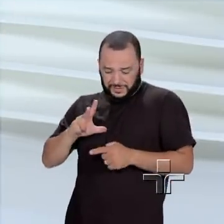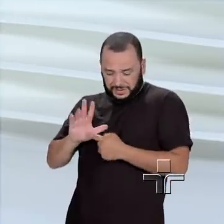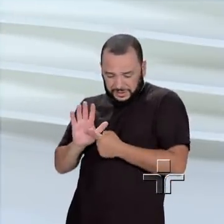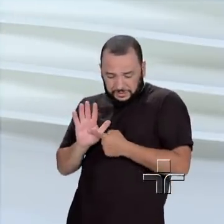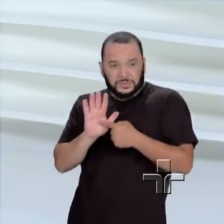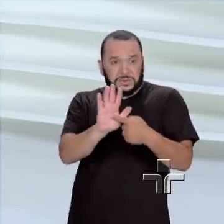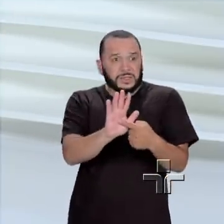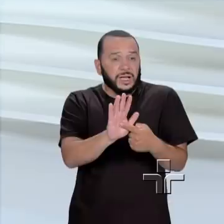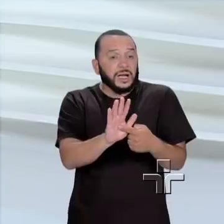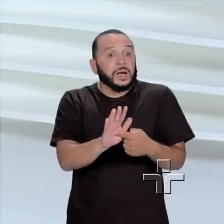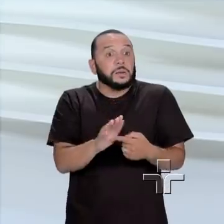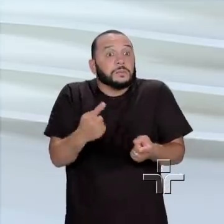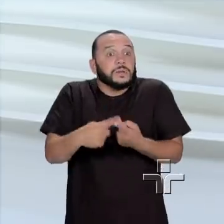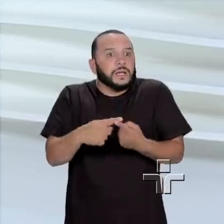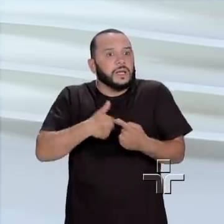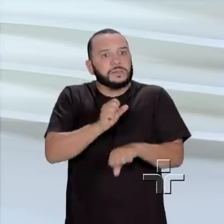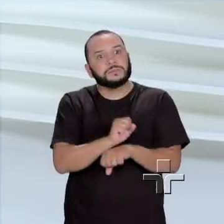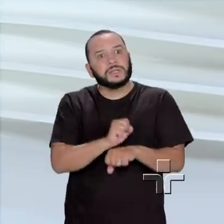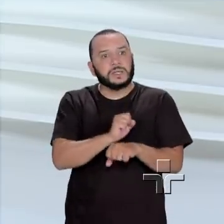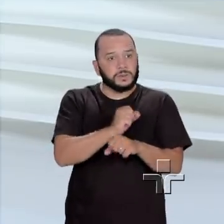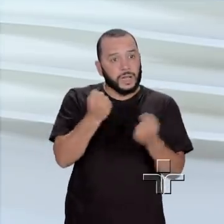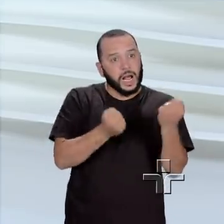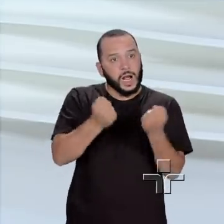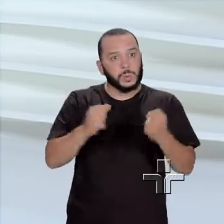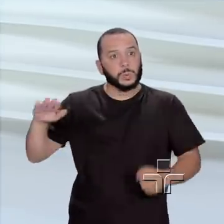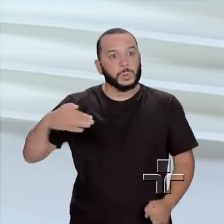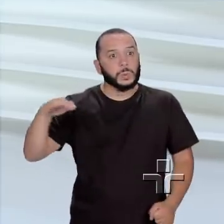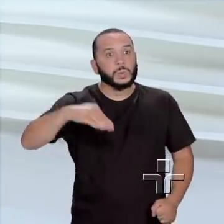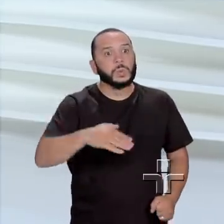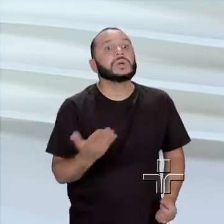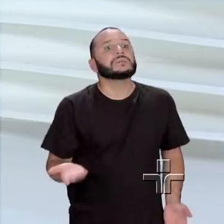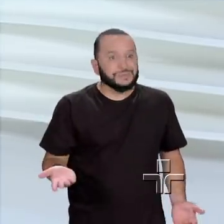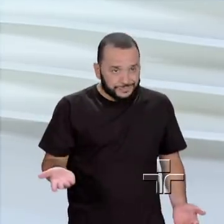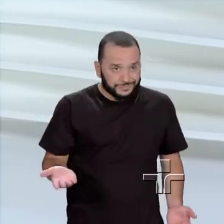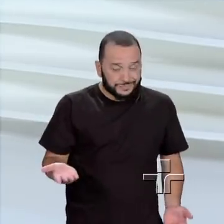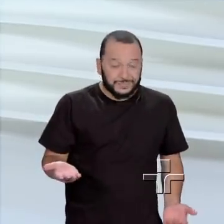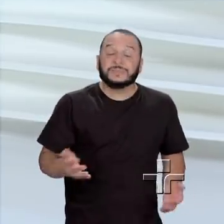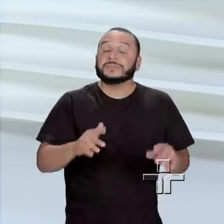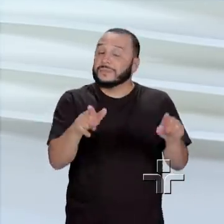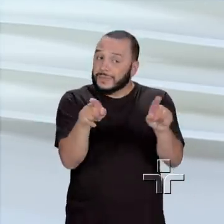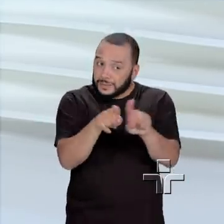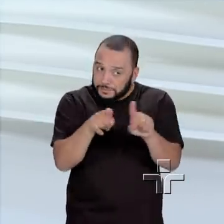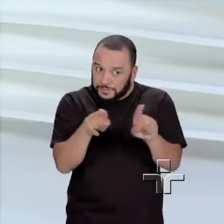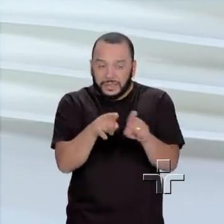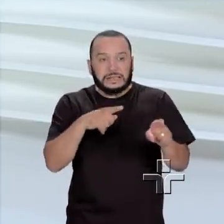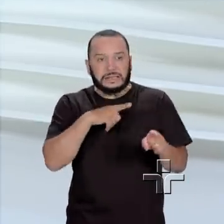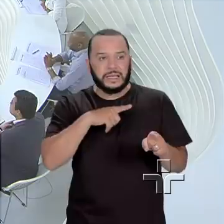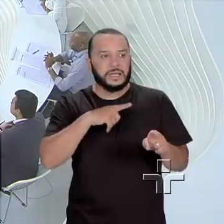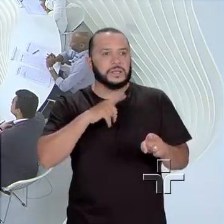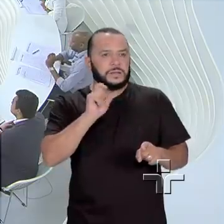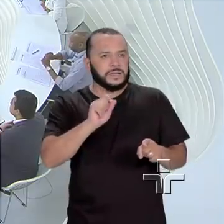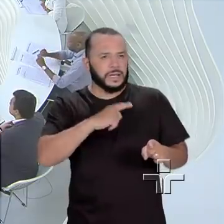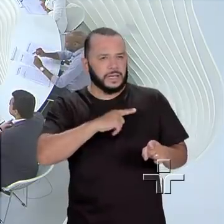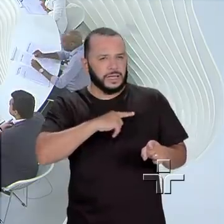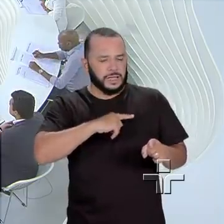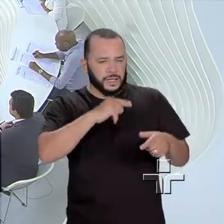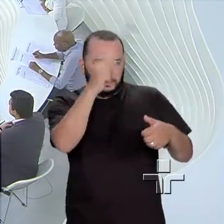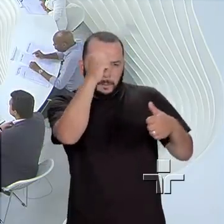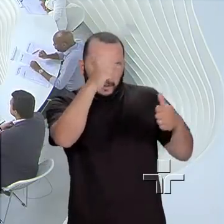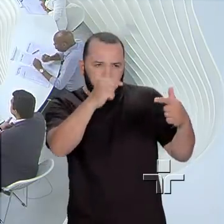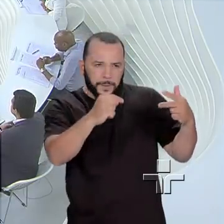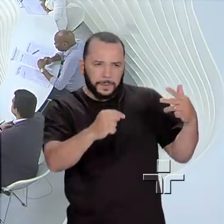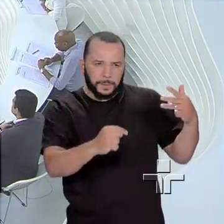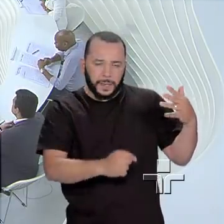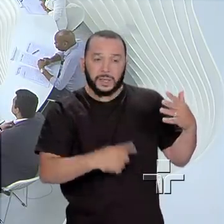mim no lugar onde eu estou agora. Mas, ao mesmo tempo, tem um conjunto muito grande de coisas que a gente pode